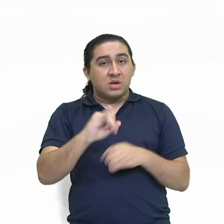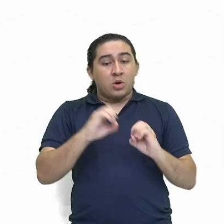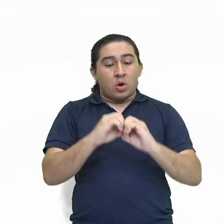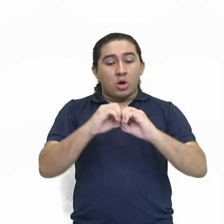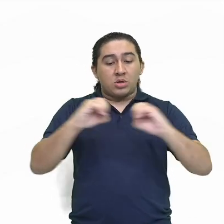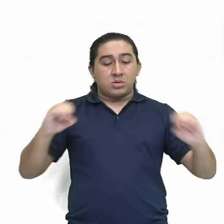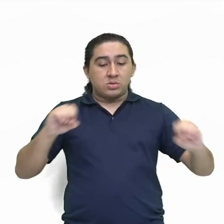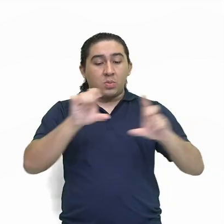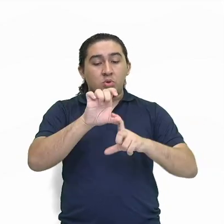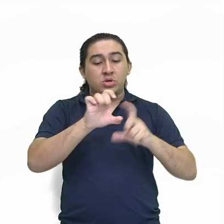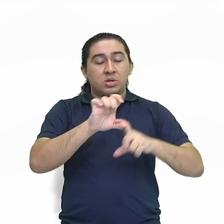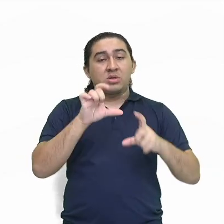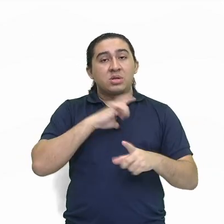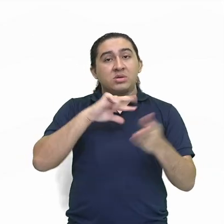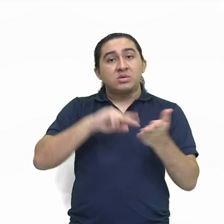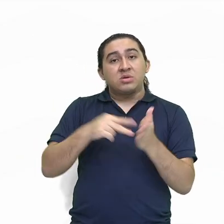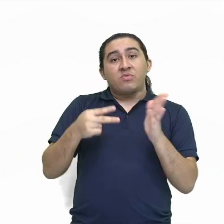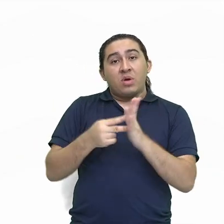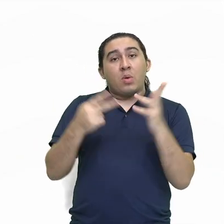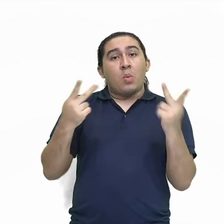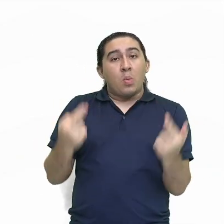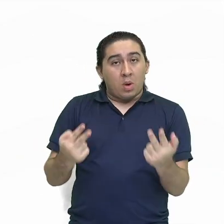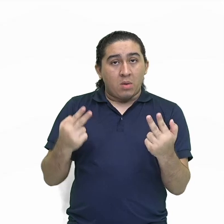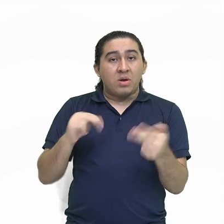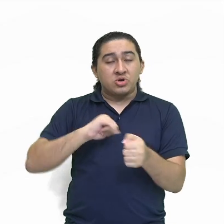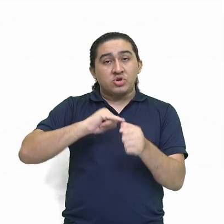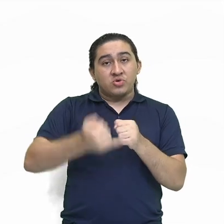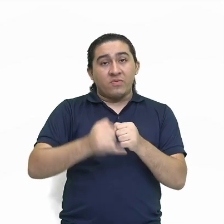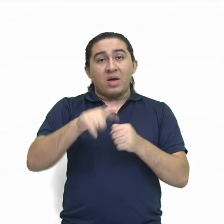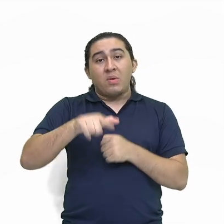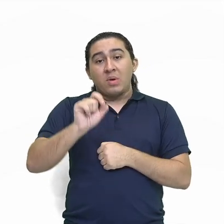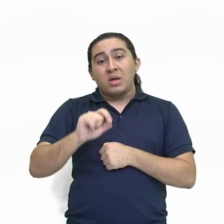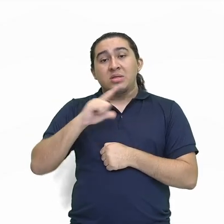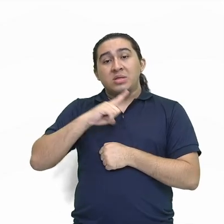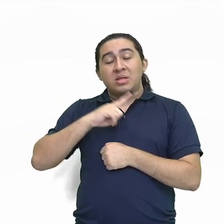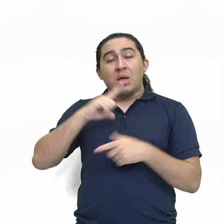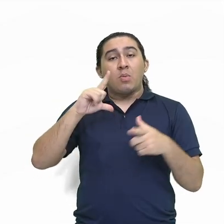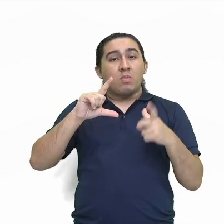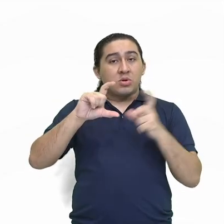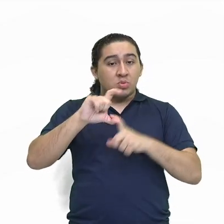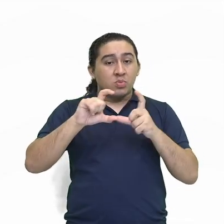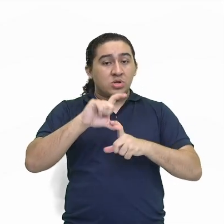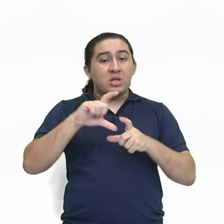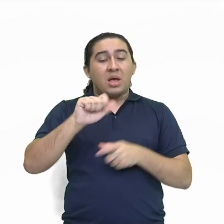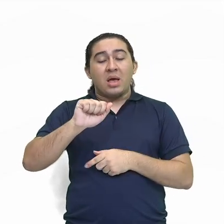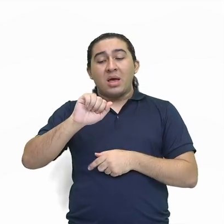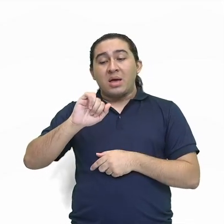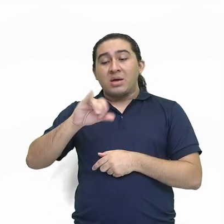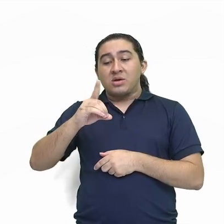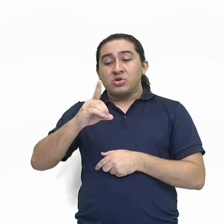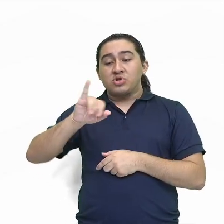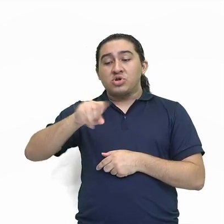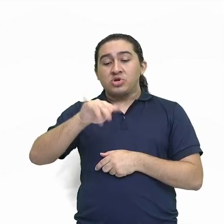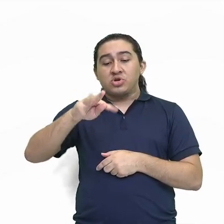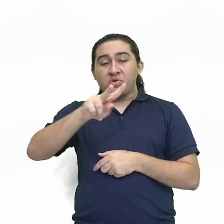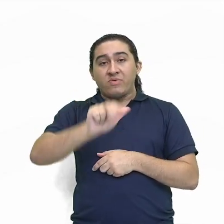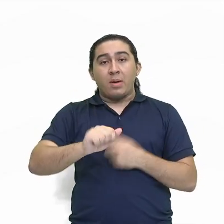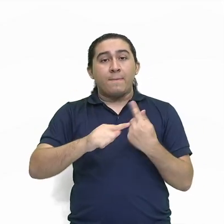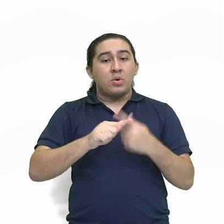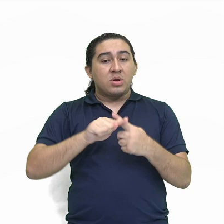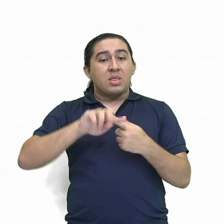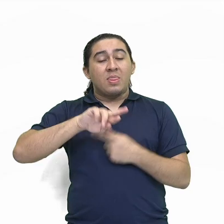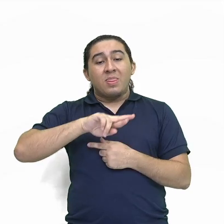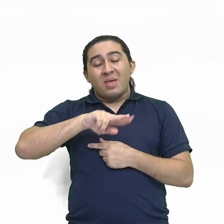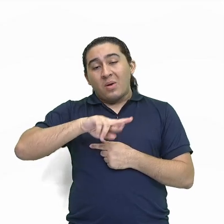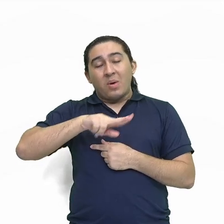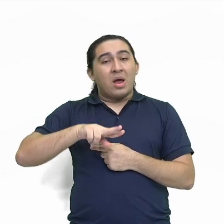vai ter esse mesmo valor de adjetivo, ela vai ser uma subordinada adjetiva. Que não é